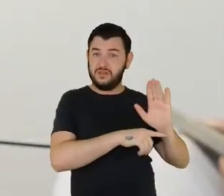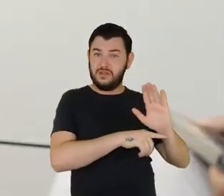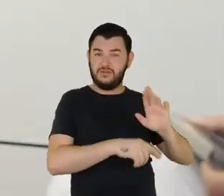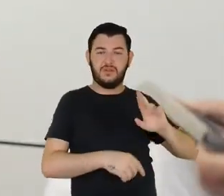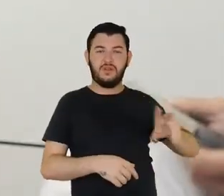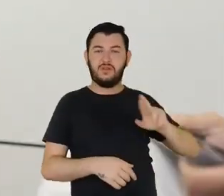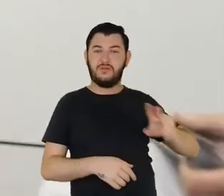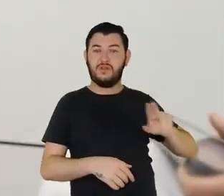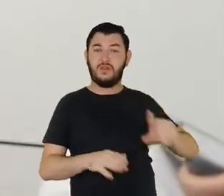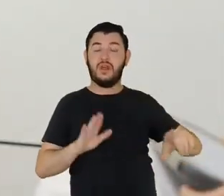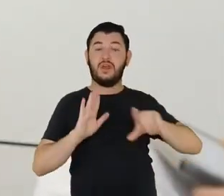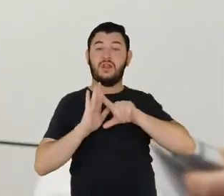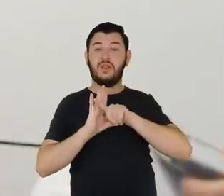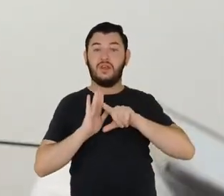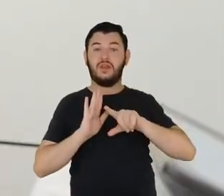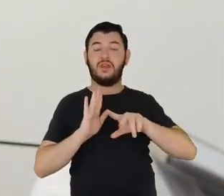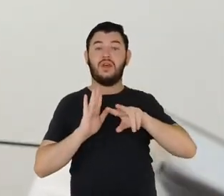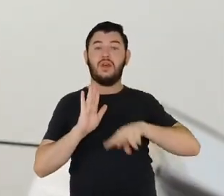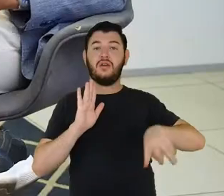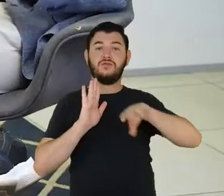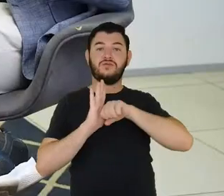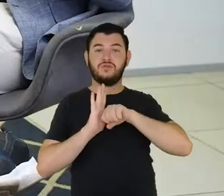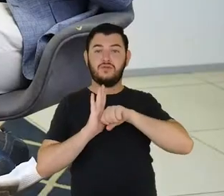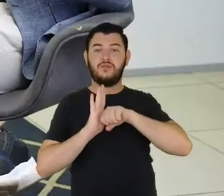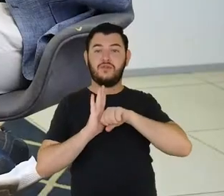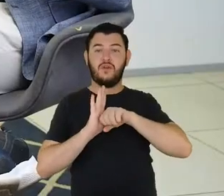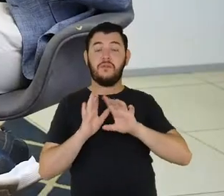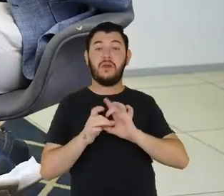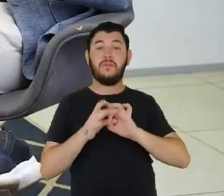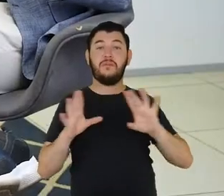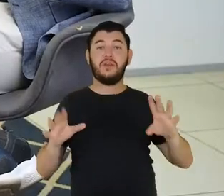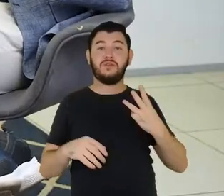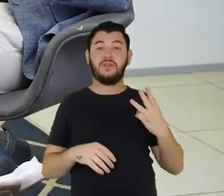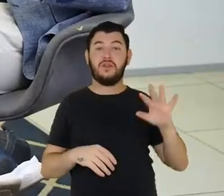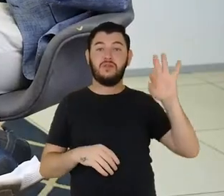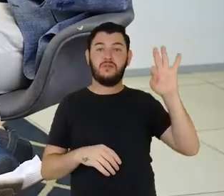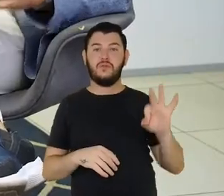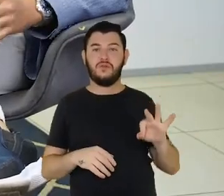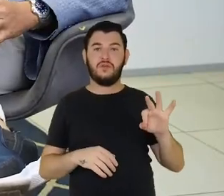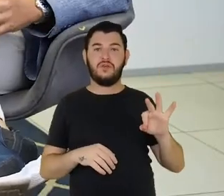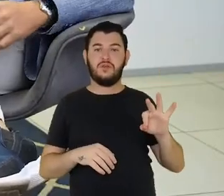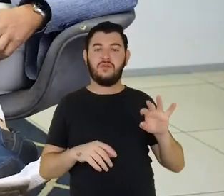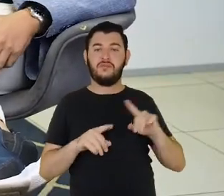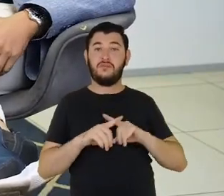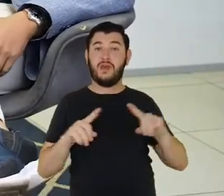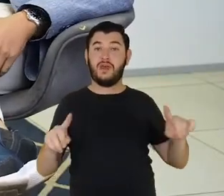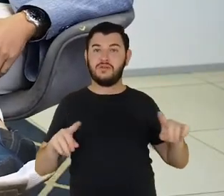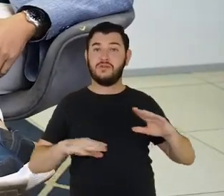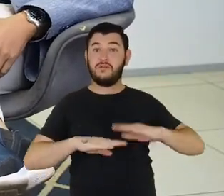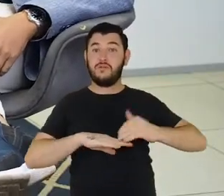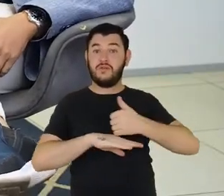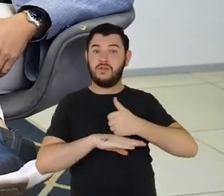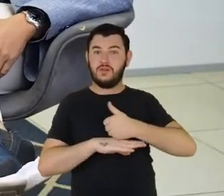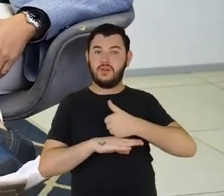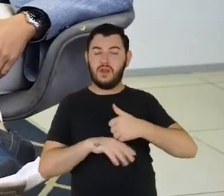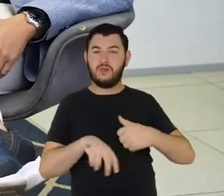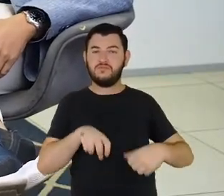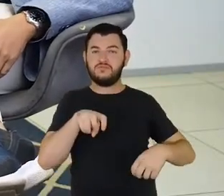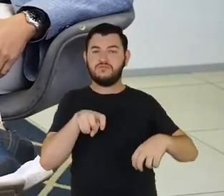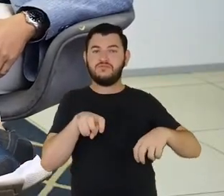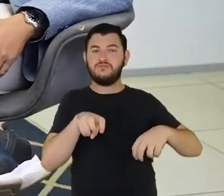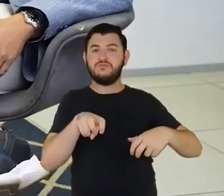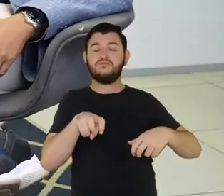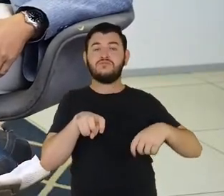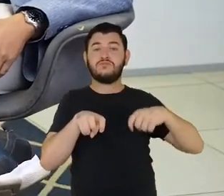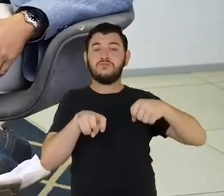Lei Rouanet, mas nenhum cineasta usa a Lei Rouanet. Então isso tem que ficar muito claro para quem está nos assistindo. Não se usa a Lei Rouanet no audiovisual. Se você for ver a